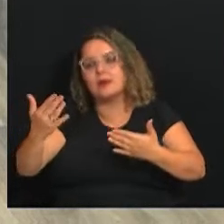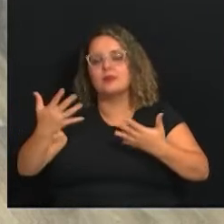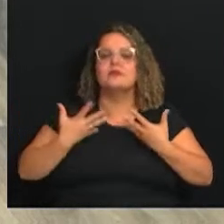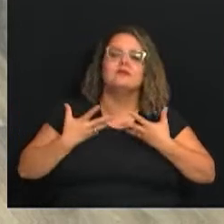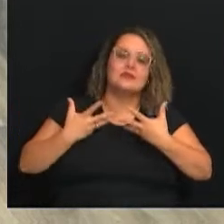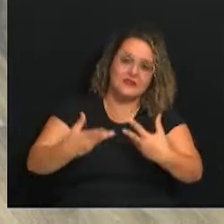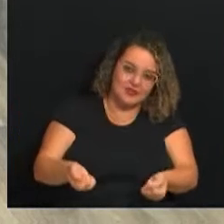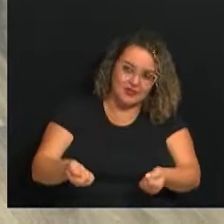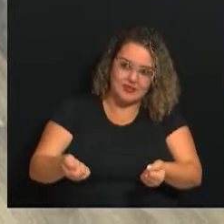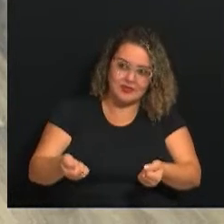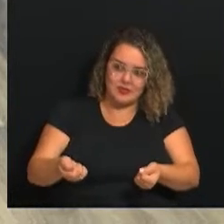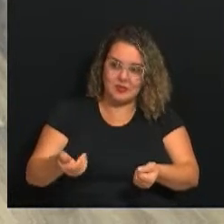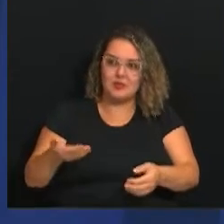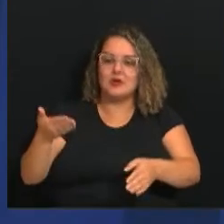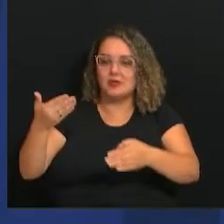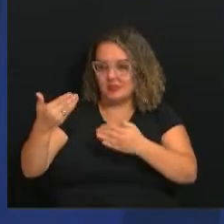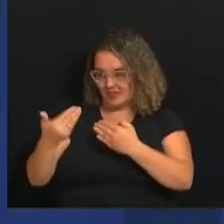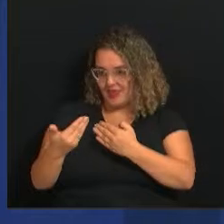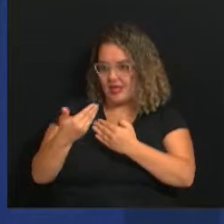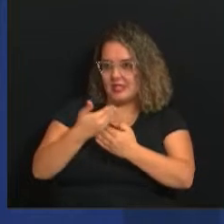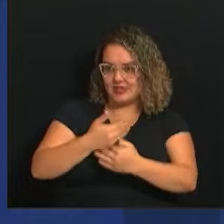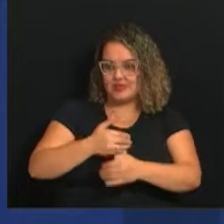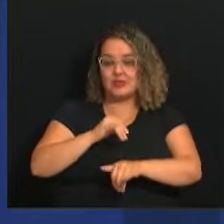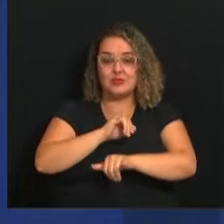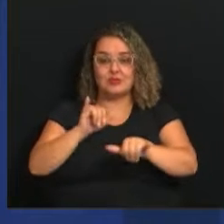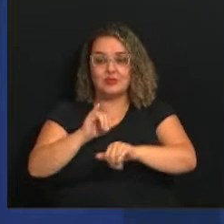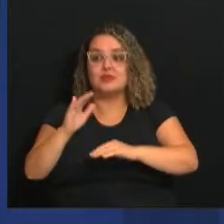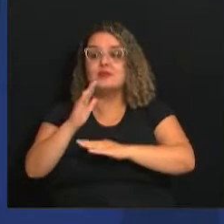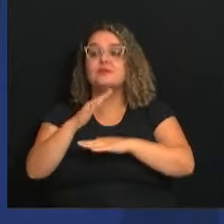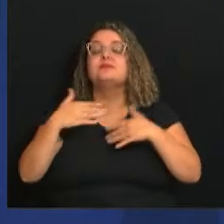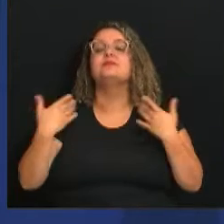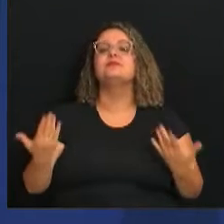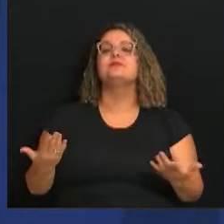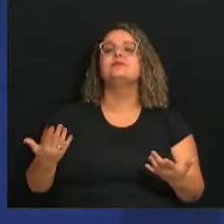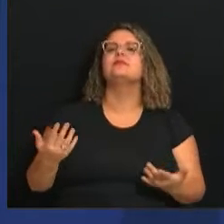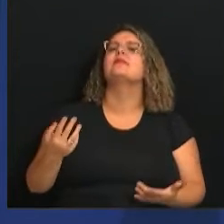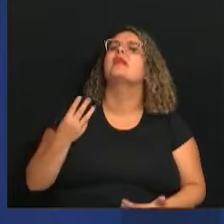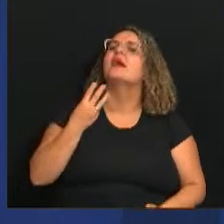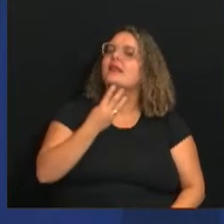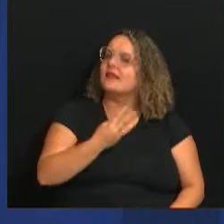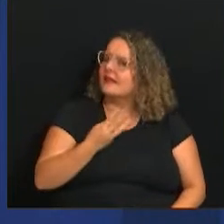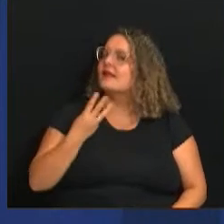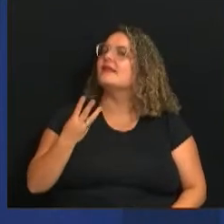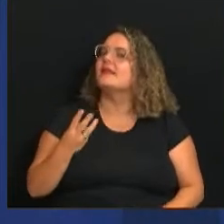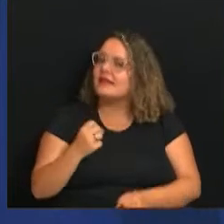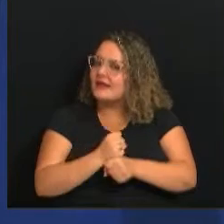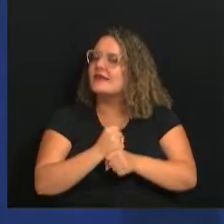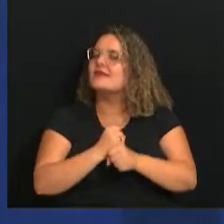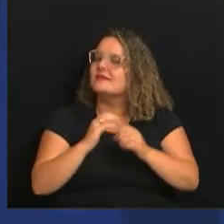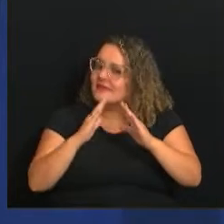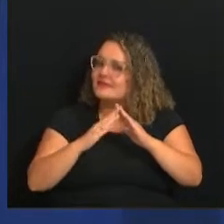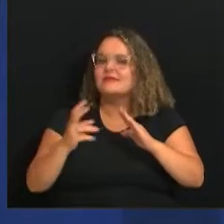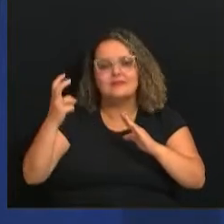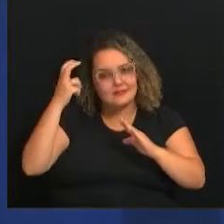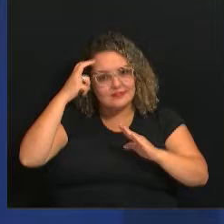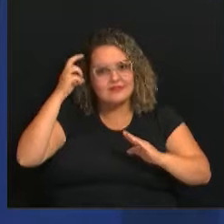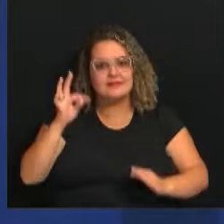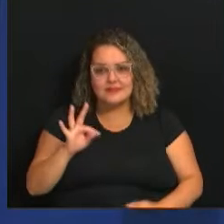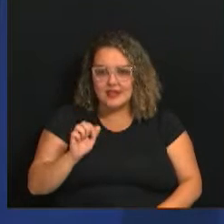Brasil, né? Ela é afro-indígena e qualquer dúvida é só fazer teste de DNA, né? Até para a